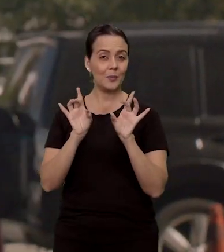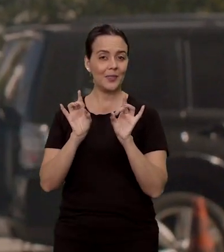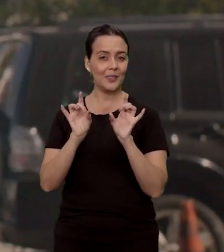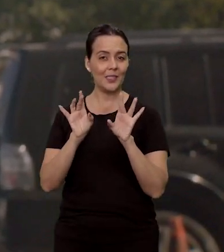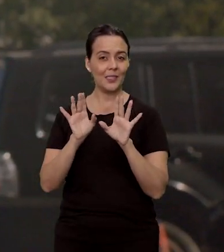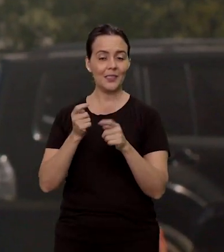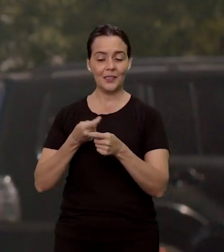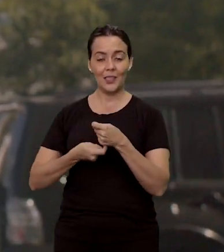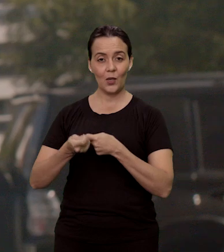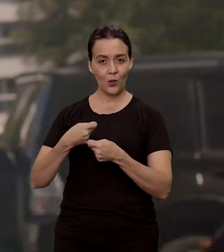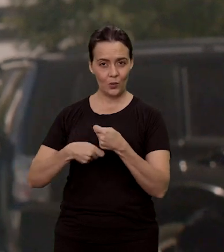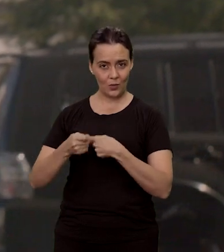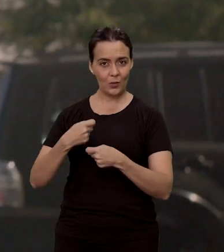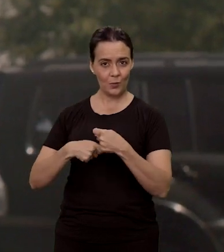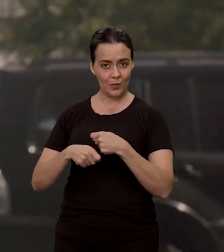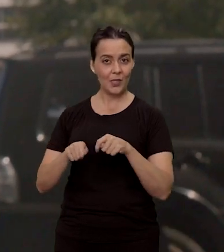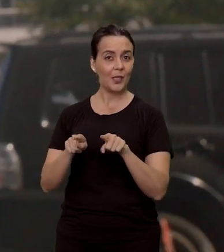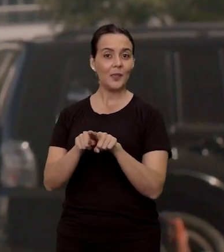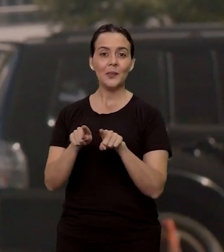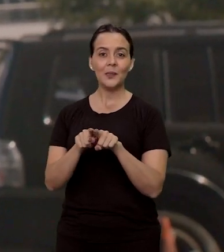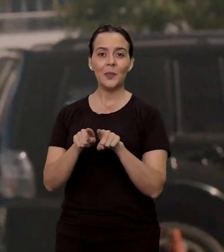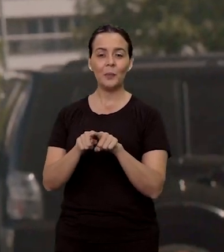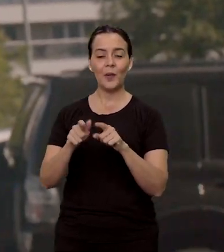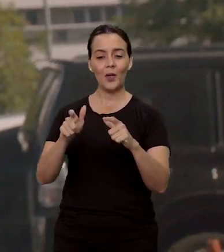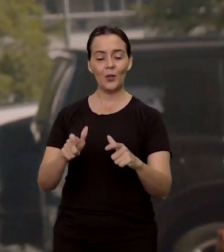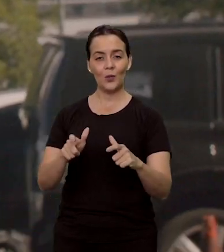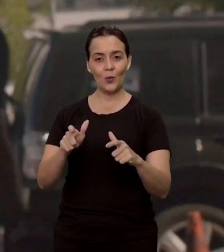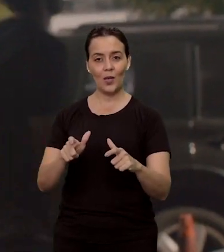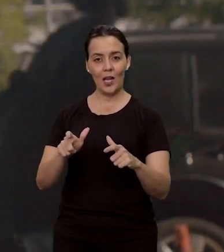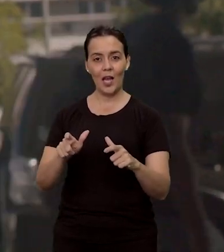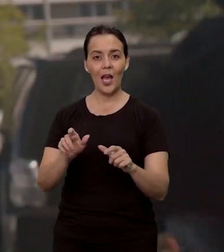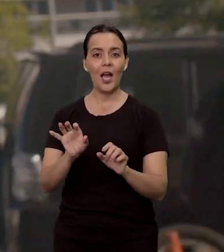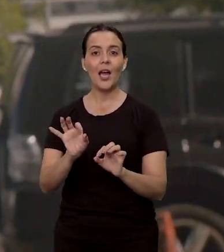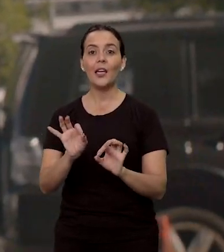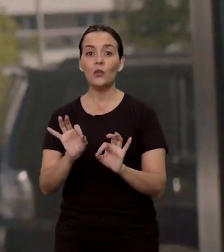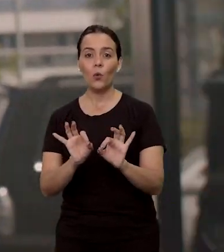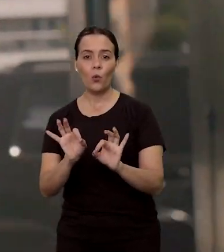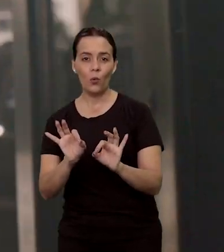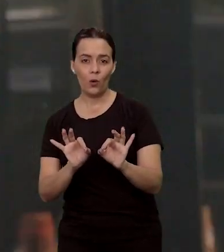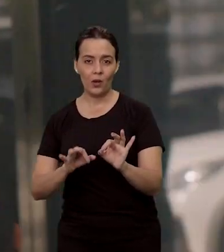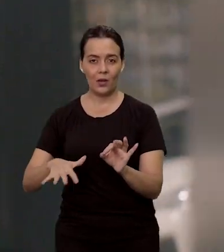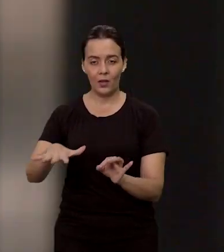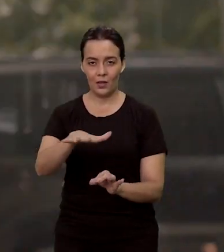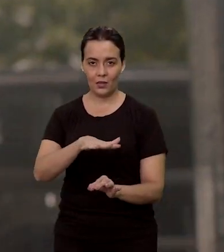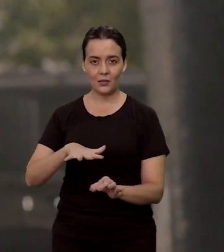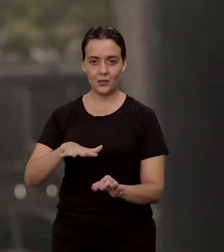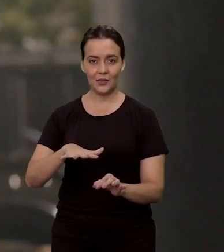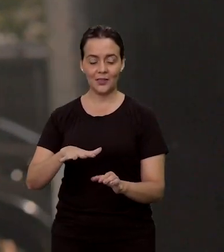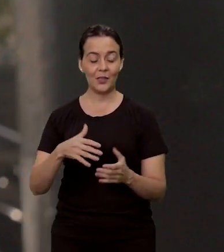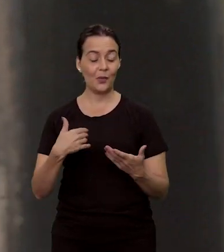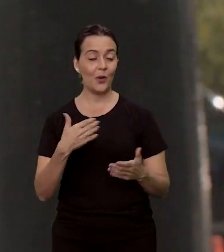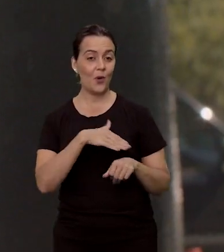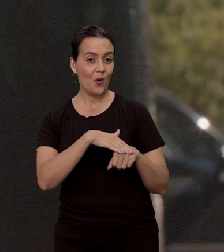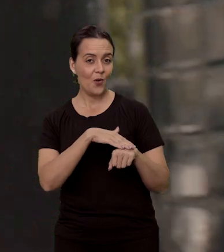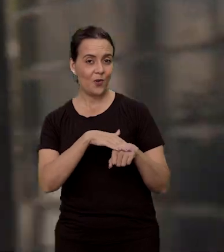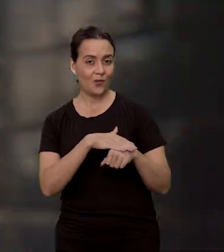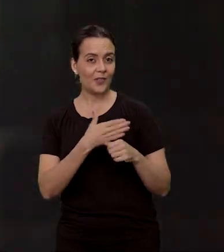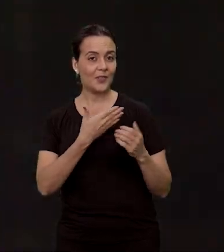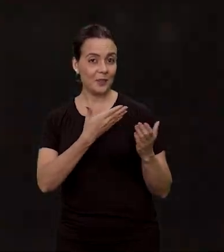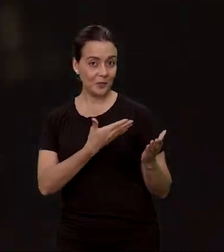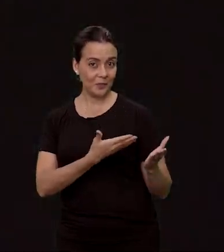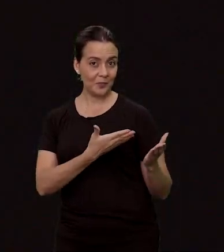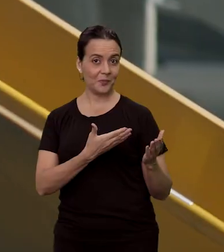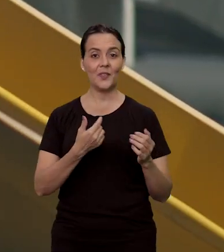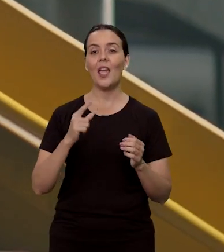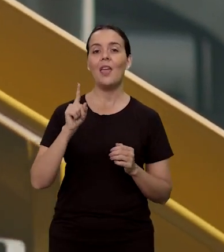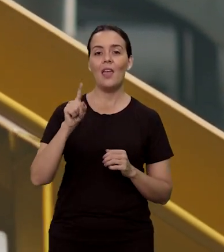estruturas organizacionais. Eu converso com César Paz, que tem uma atuação 360 graus. Empreendedor serial,